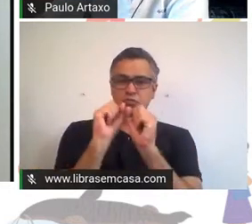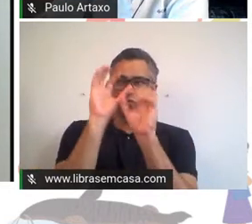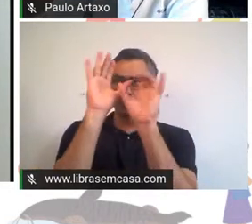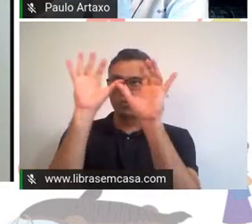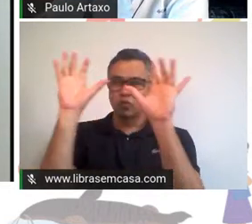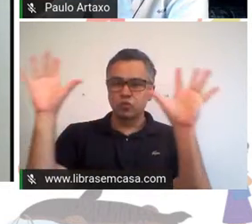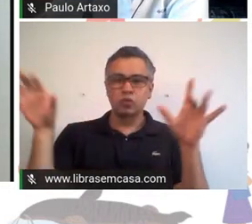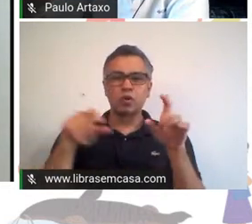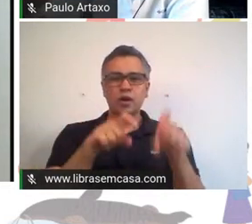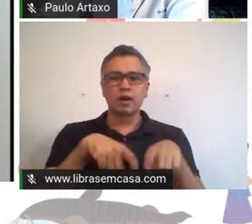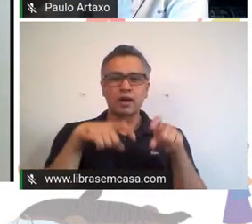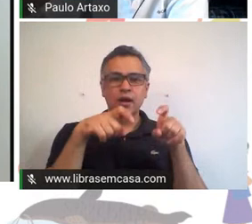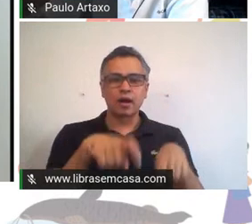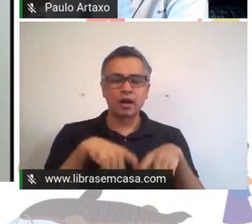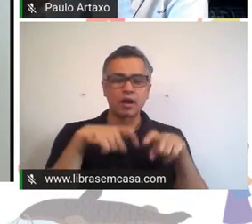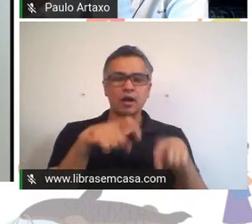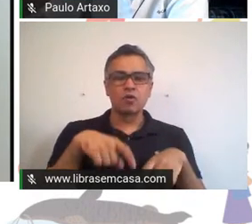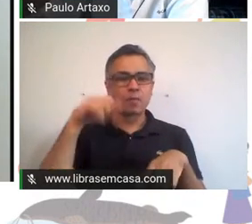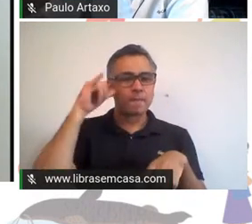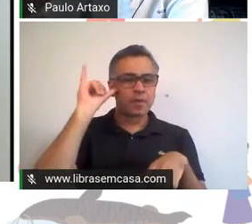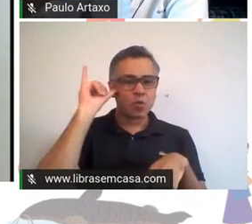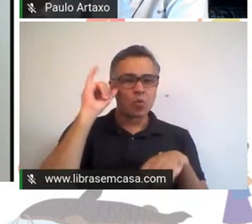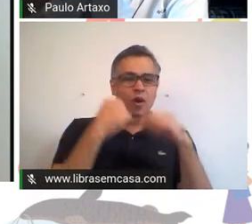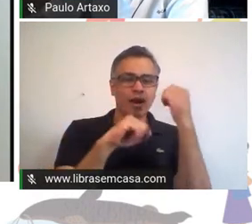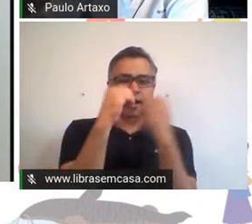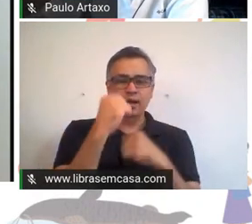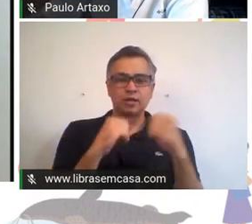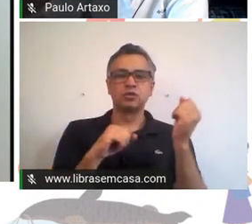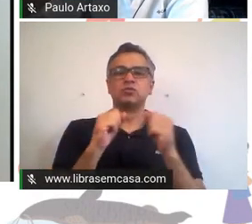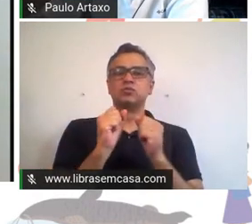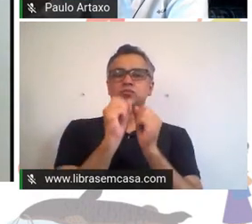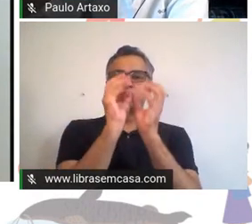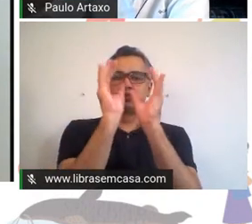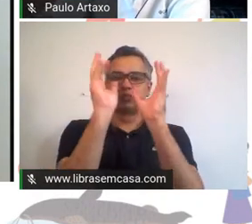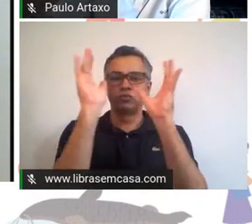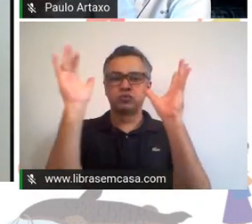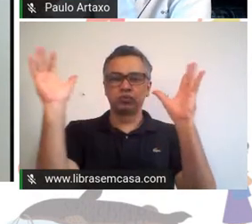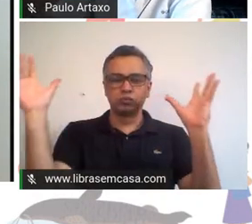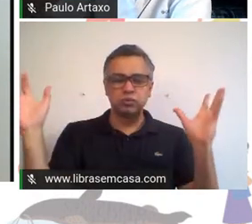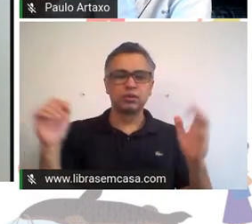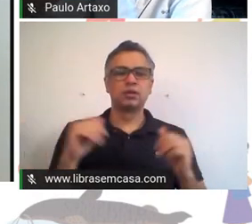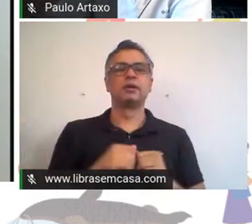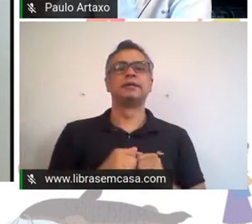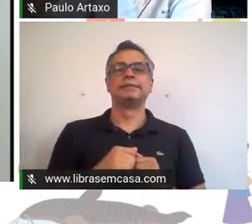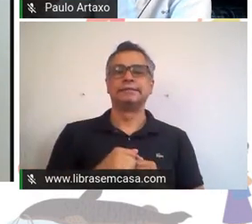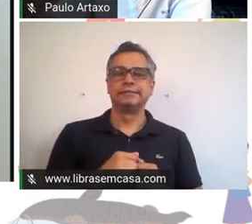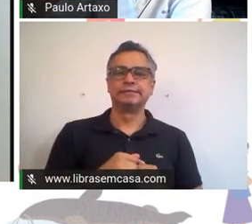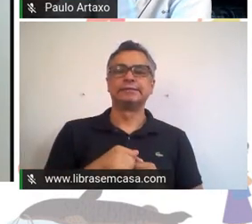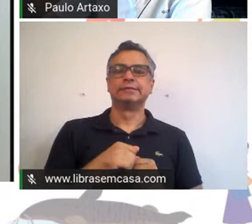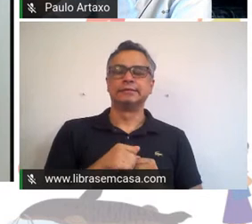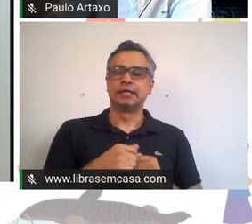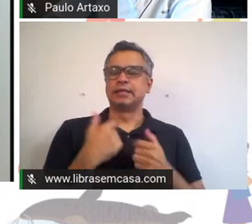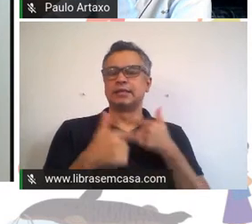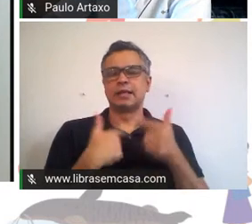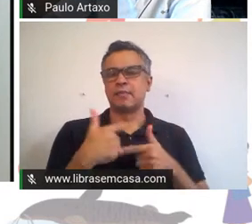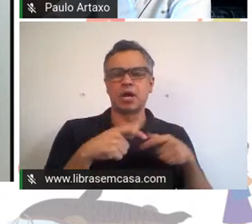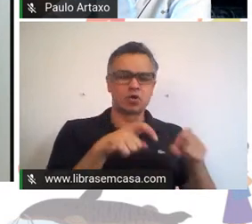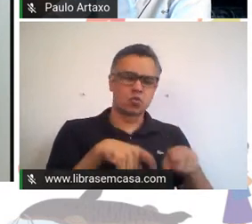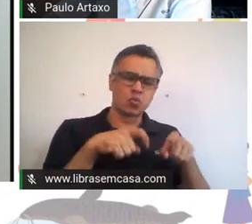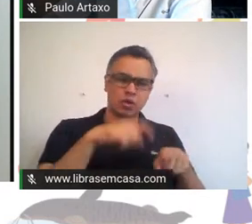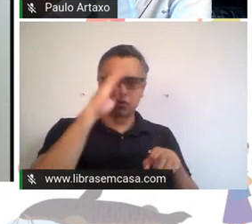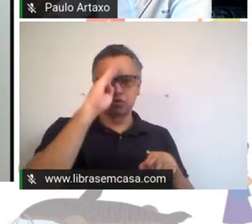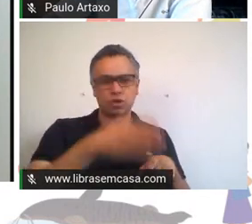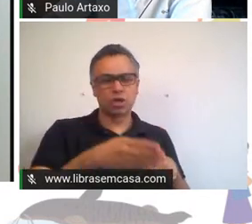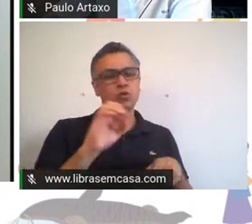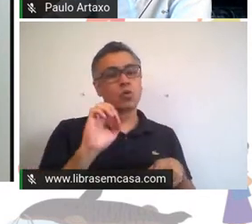agropecuária com a parcela das emissões dos demais setores relacionados ao setor agropecuário, a atividade rural, seja direta ou indiretamente, respondeu